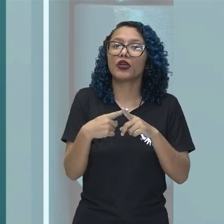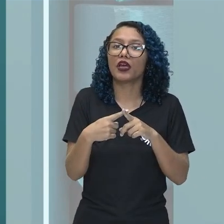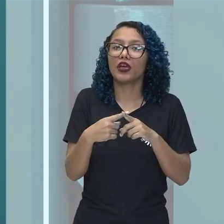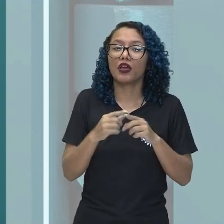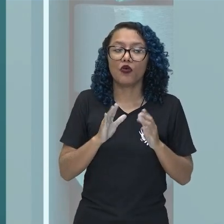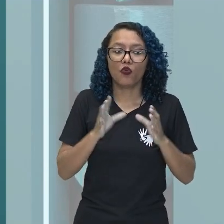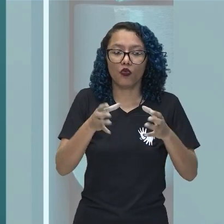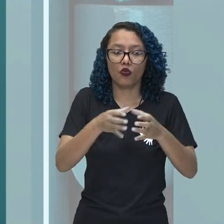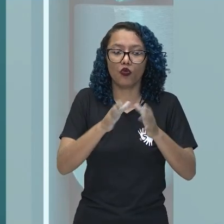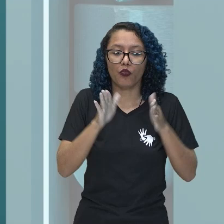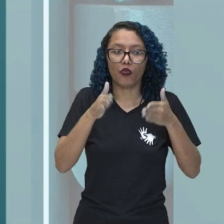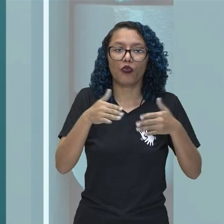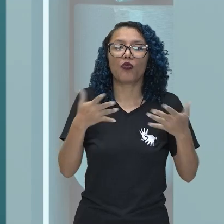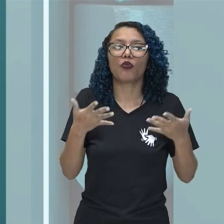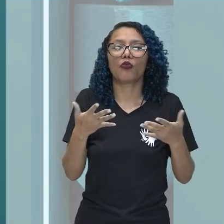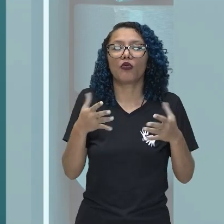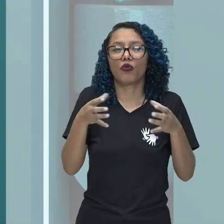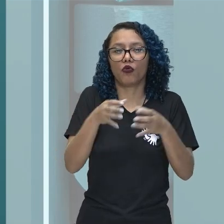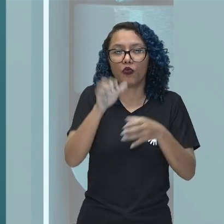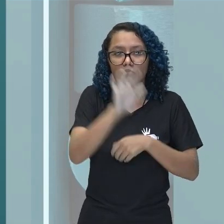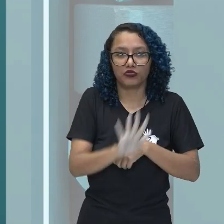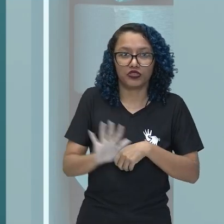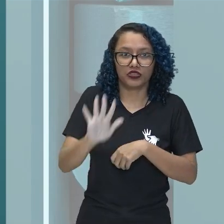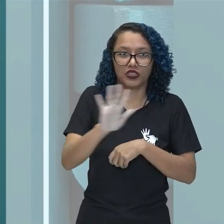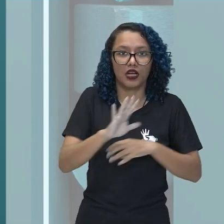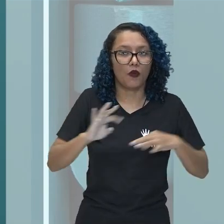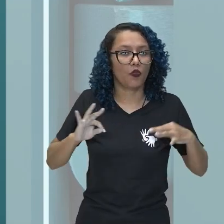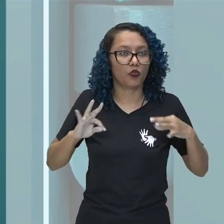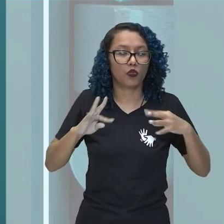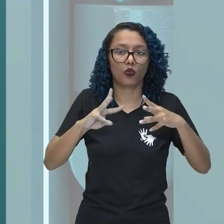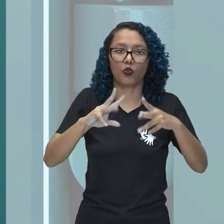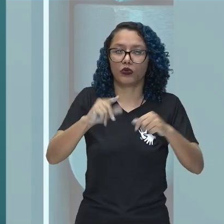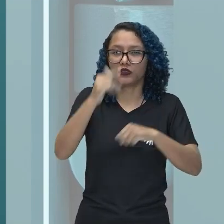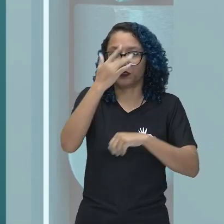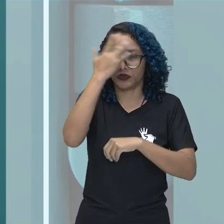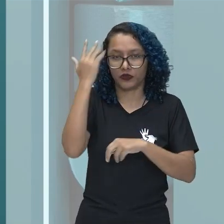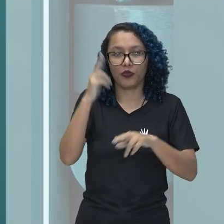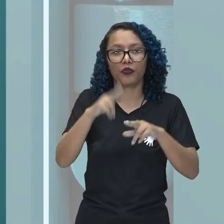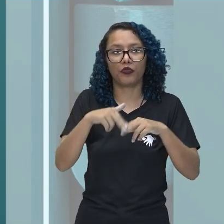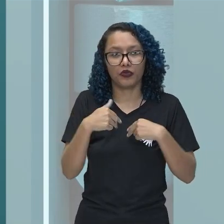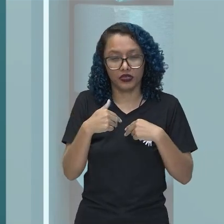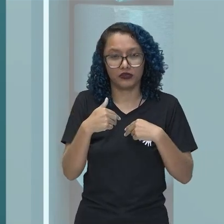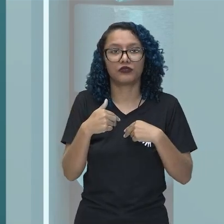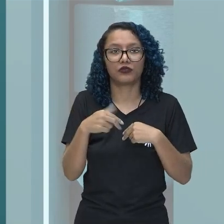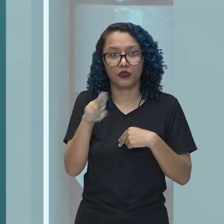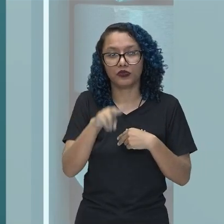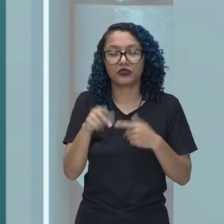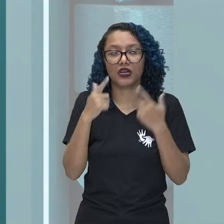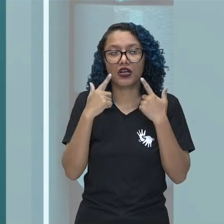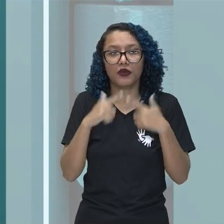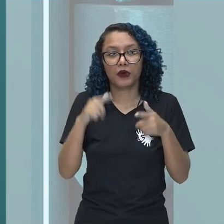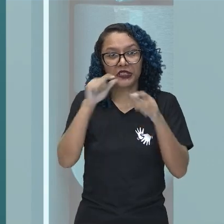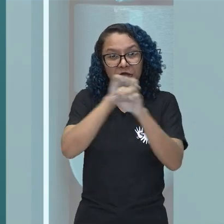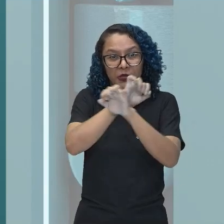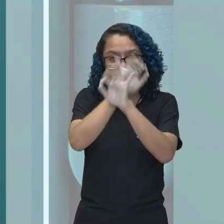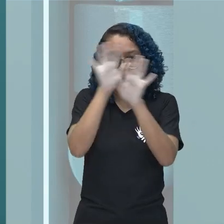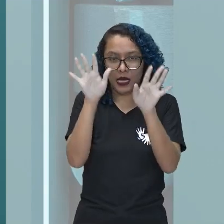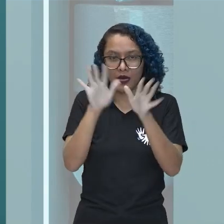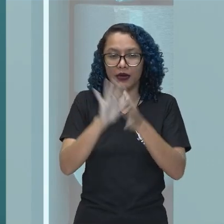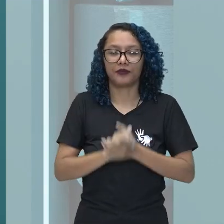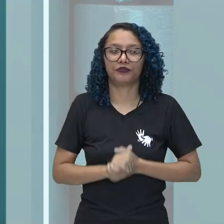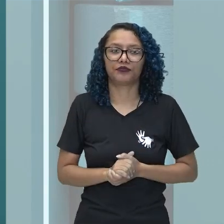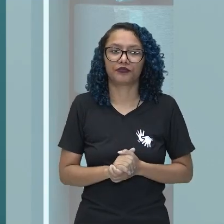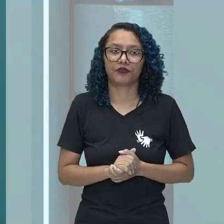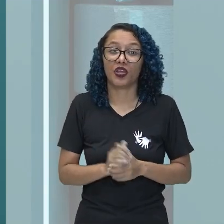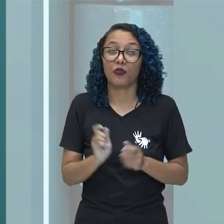então, essa reportagem ela tem que ter essa característica da linguagem que todas as pessoas de todas as classes